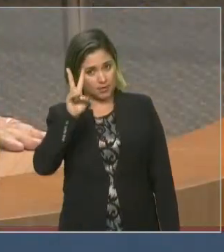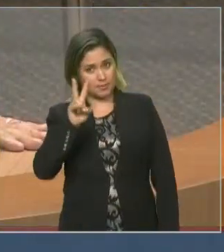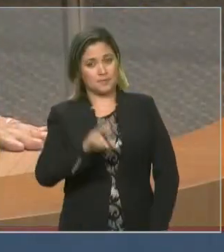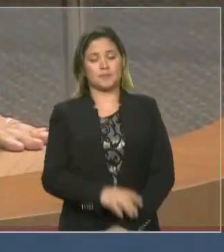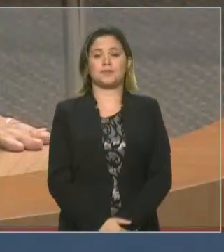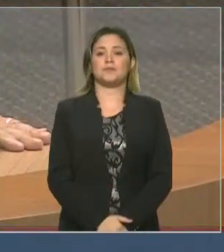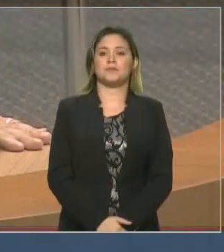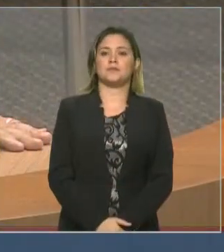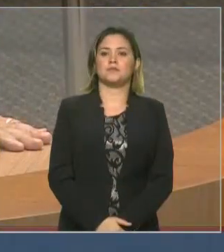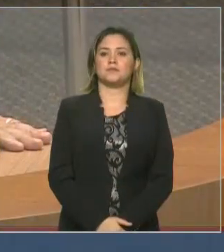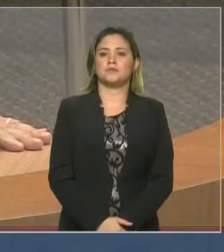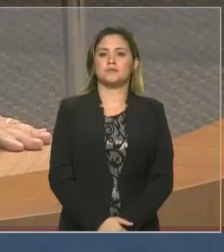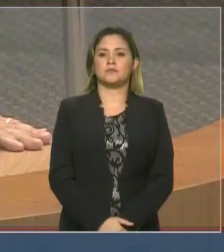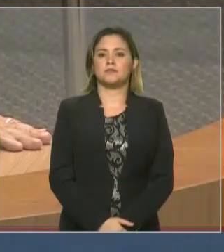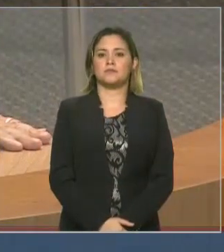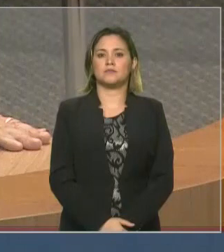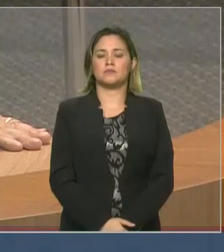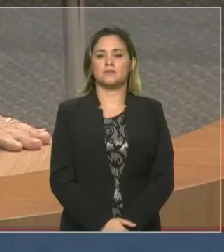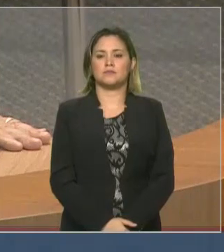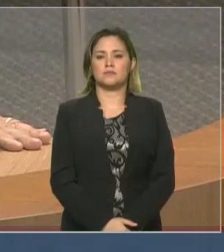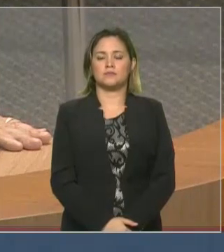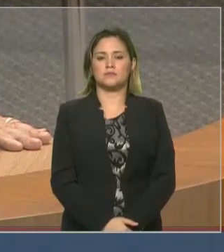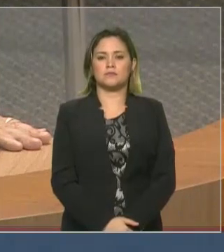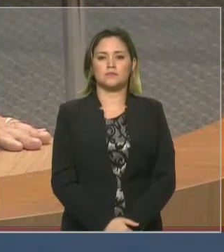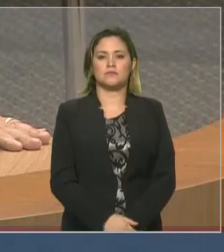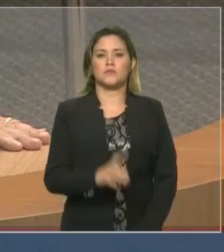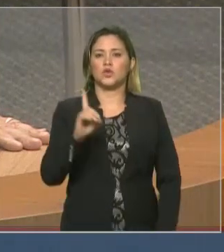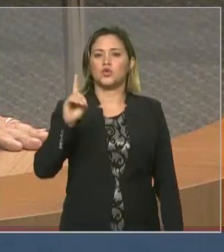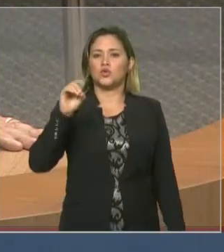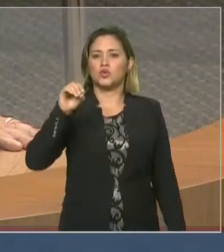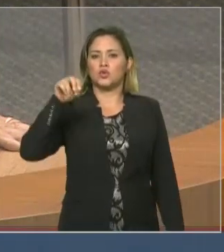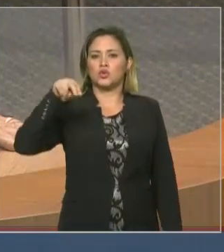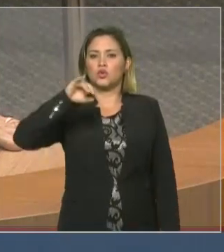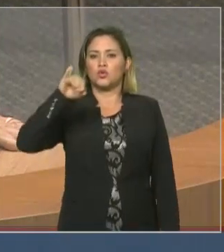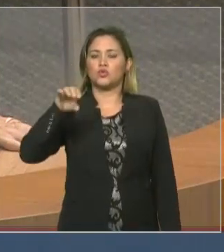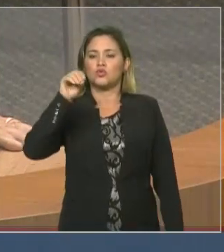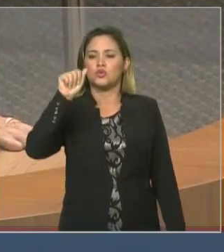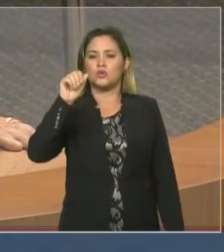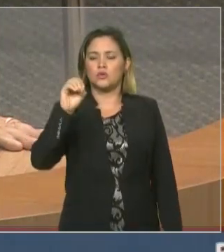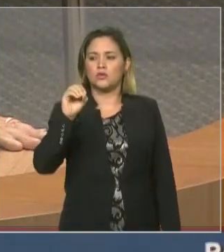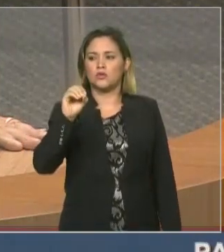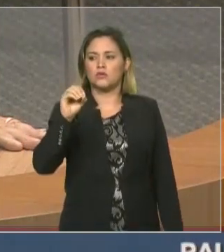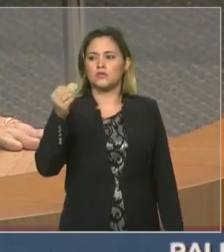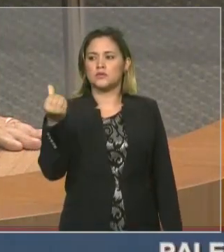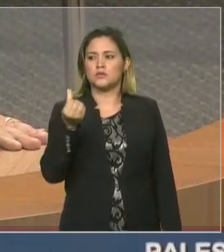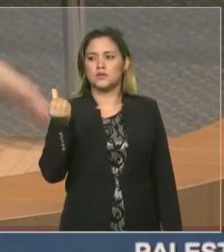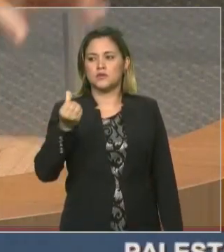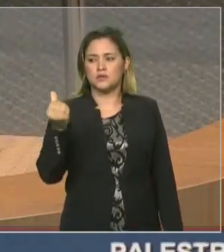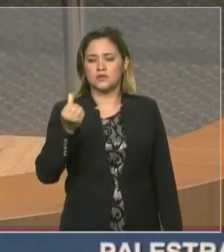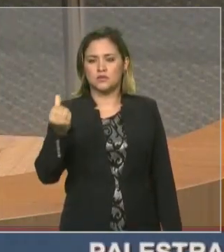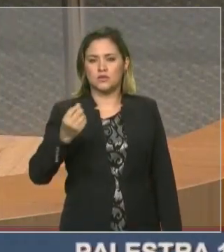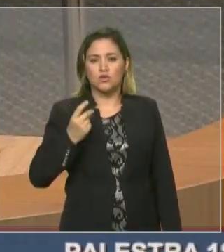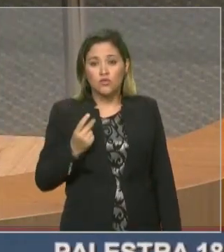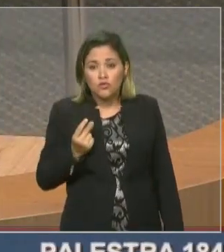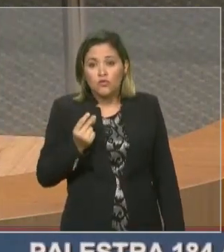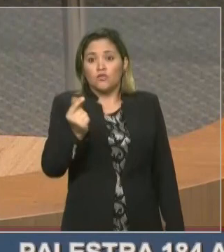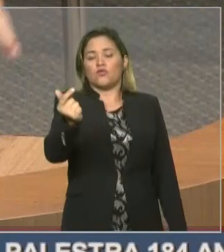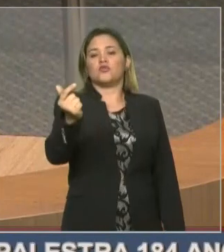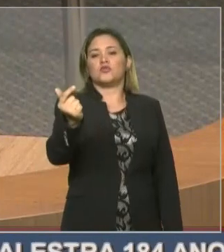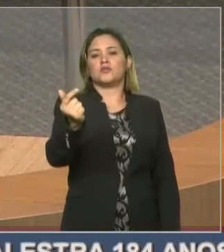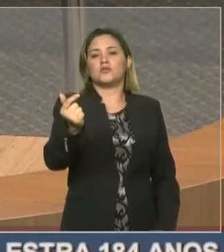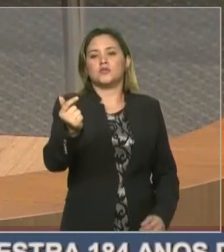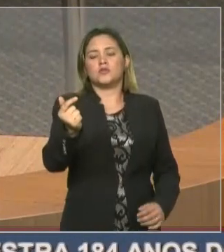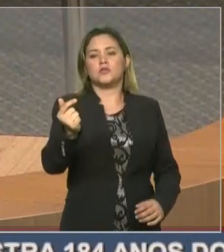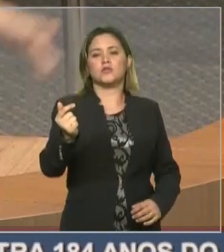Quando Dom João VI, fugindo das tropas